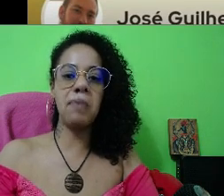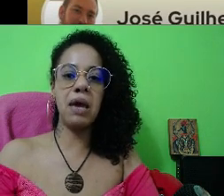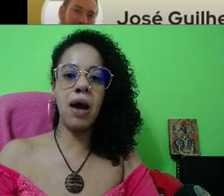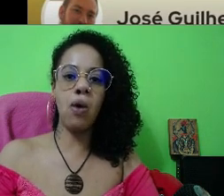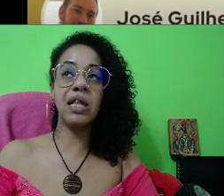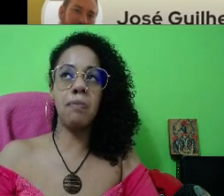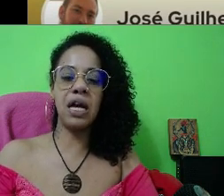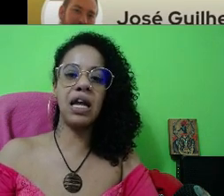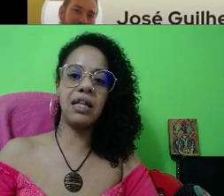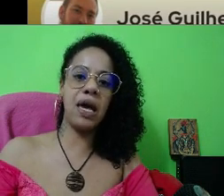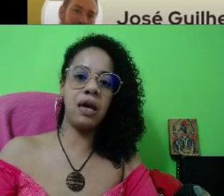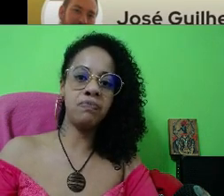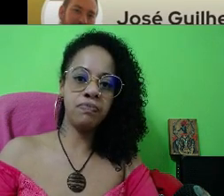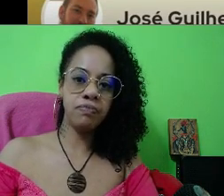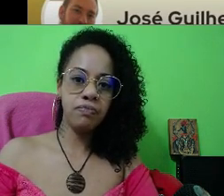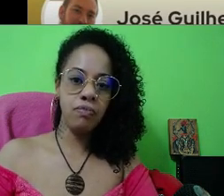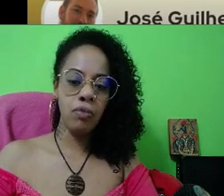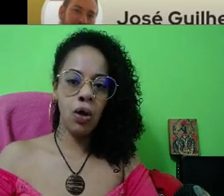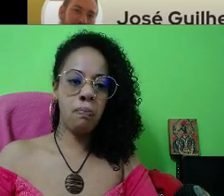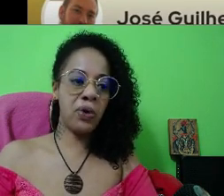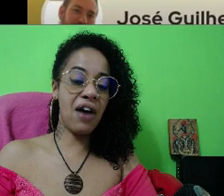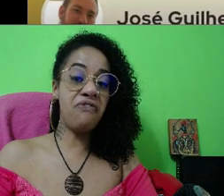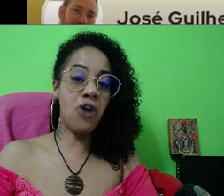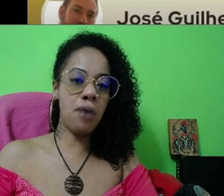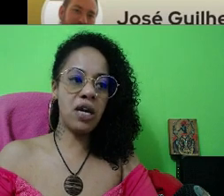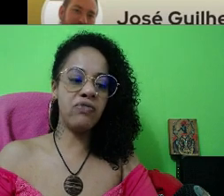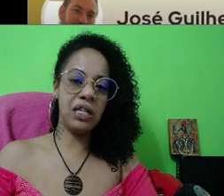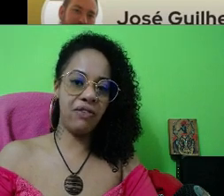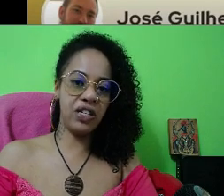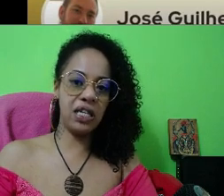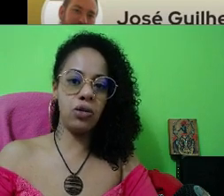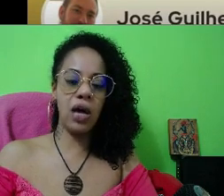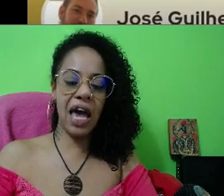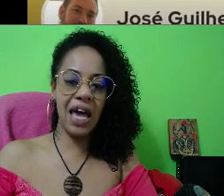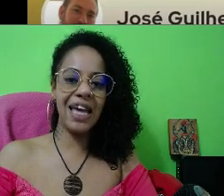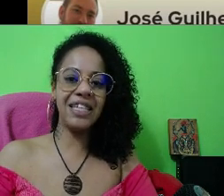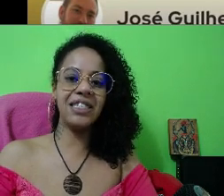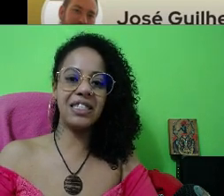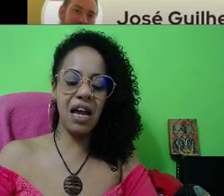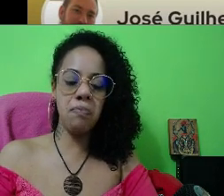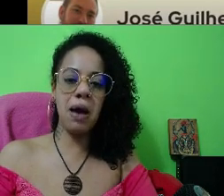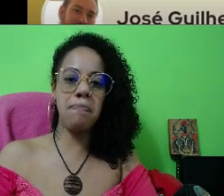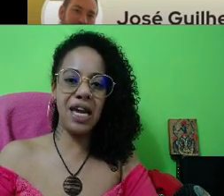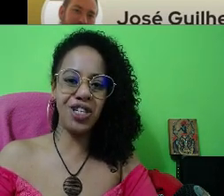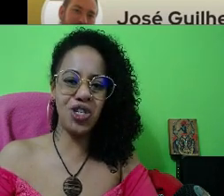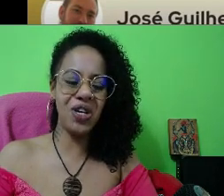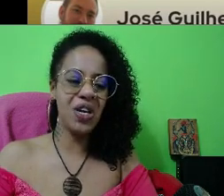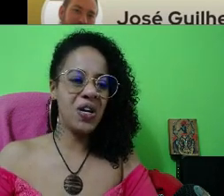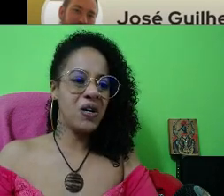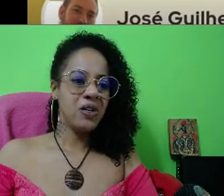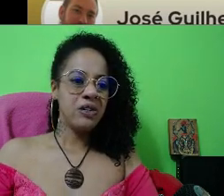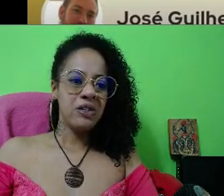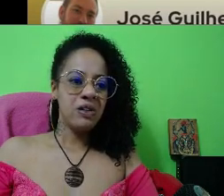que ela ia passar bem mal ainda bem que ela tá bem porque a forma que você tá fazendo é extremamente